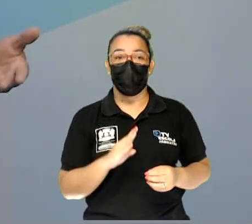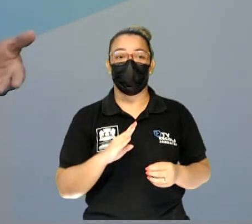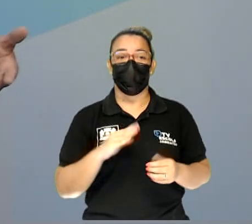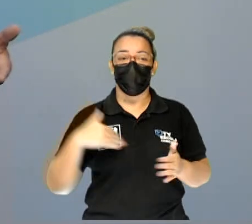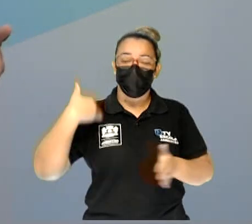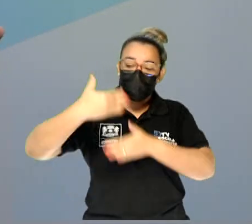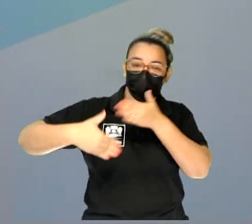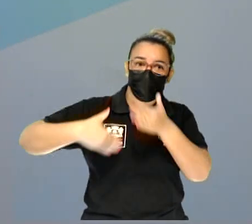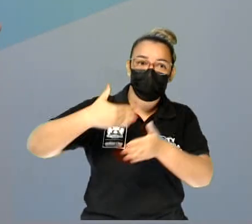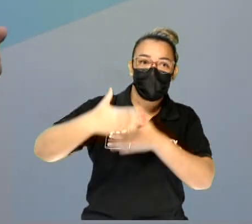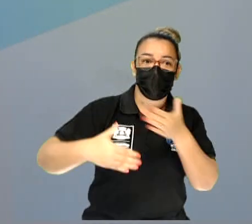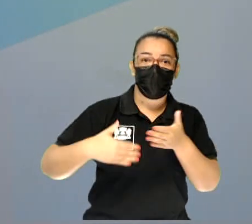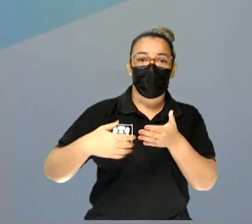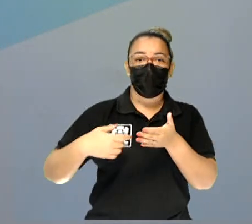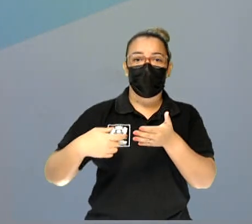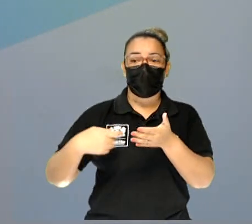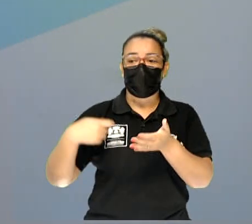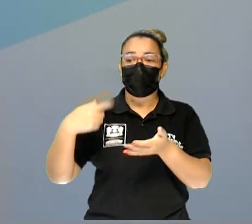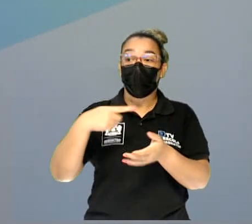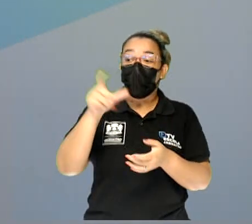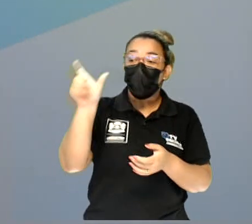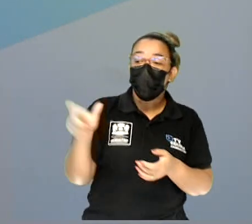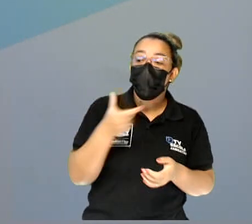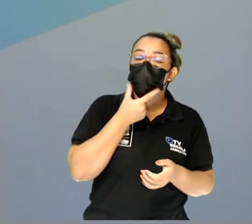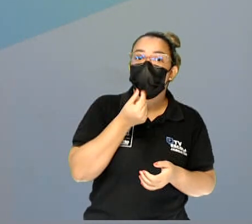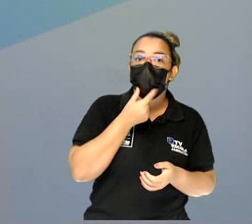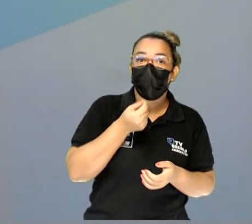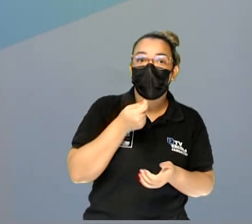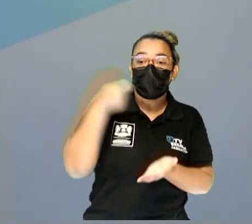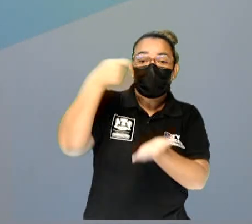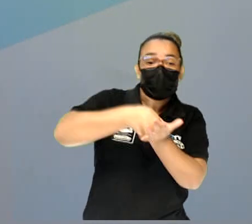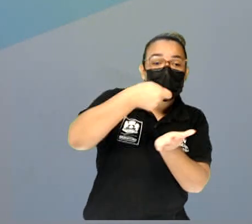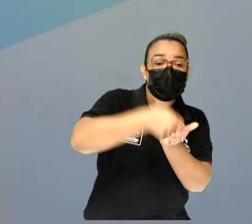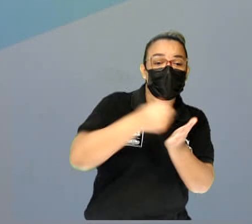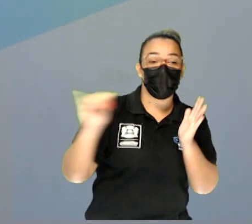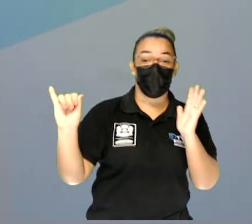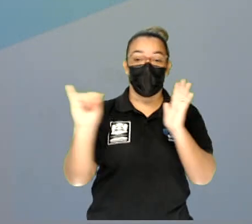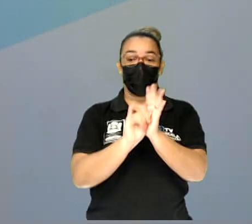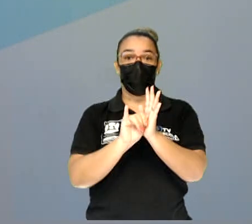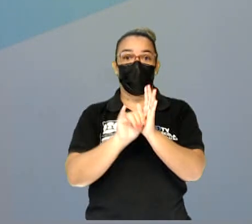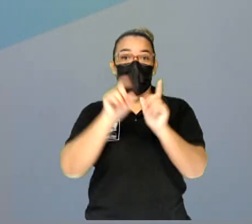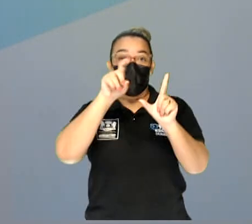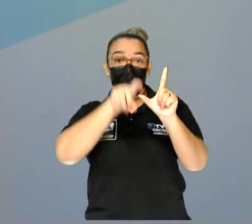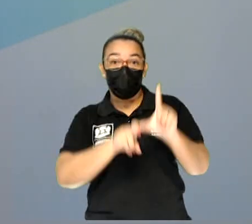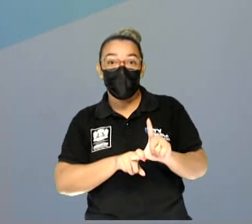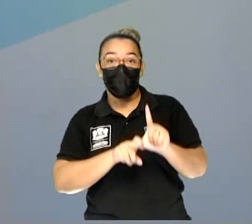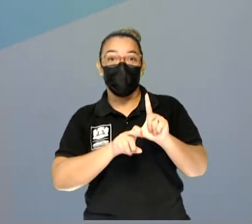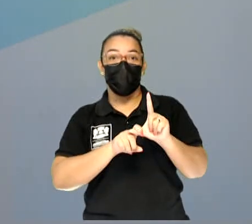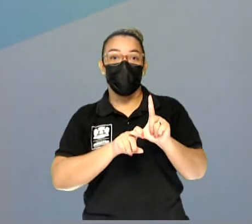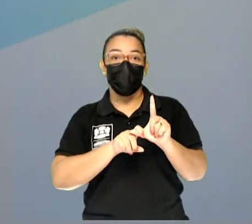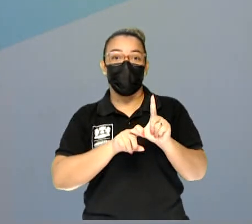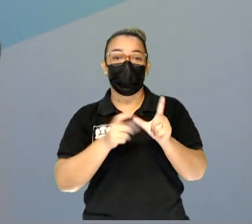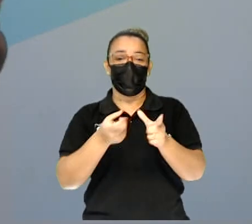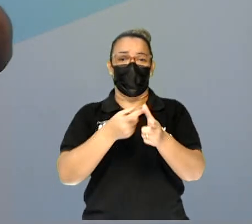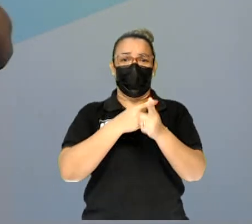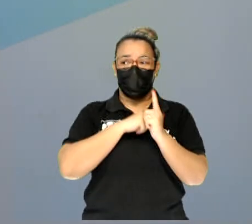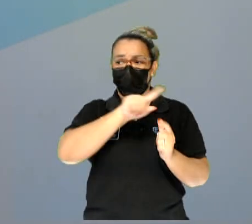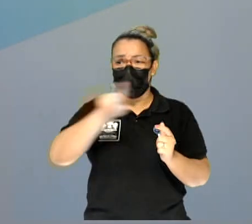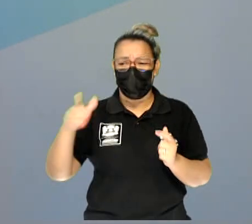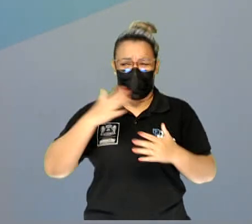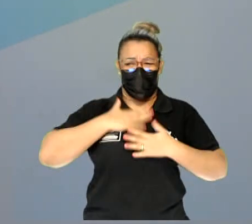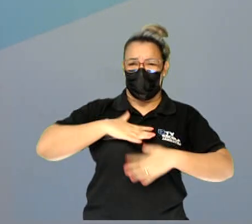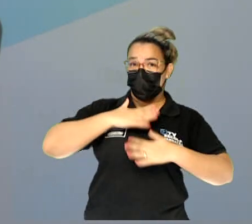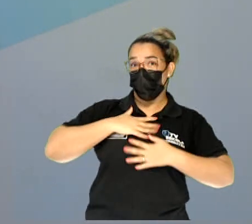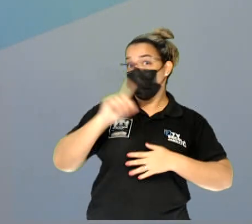sucessores de Maurício de Nassau, que foram cobrar os impostos e dívidas deles, e não foram cobrar na calma,